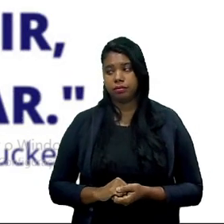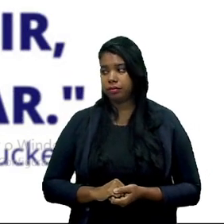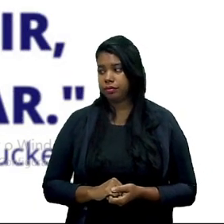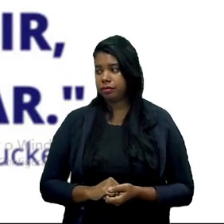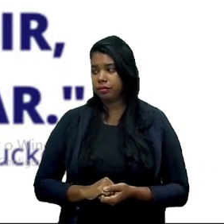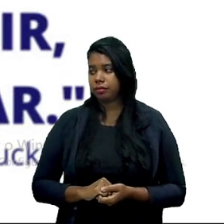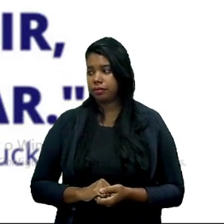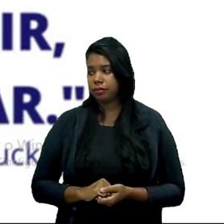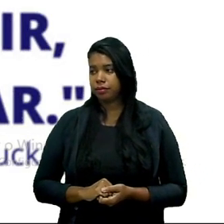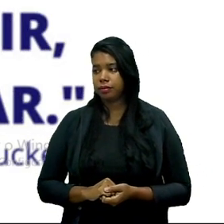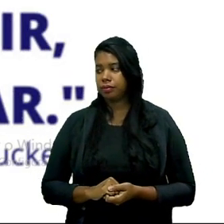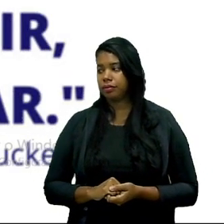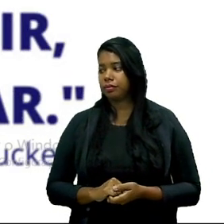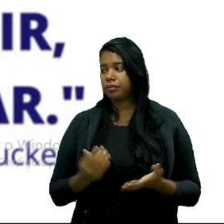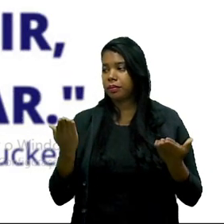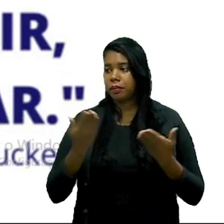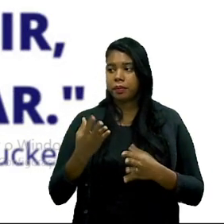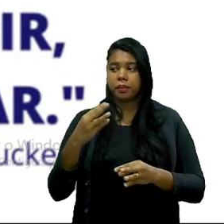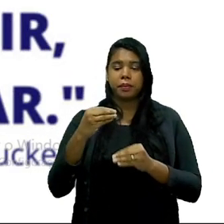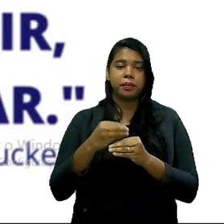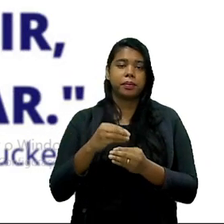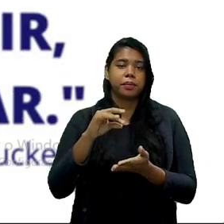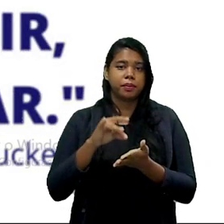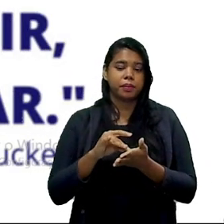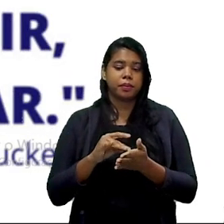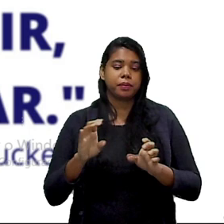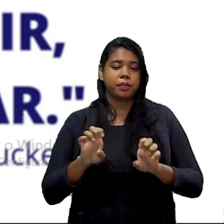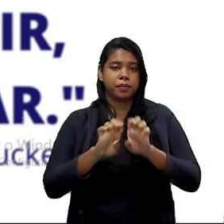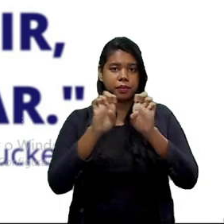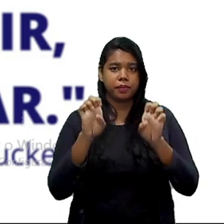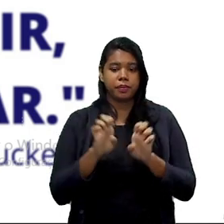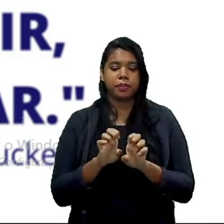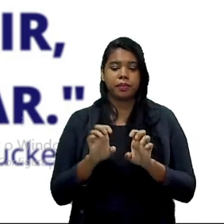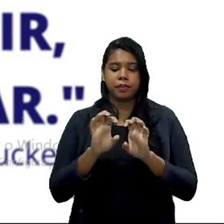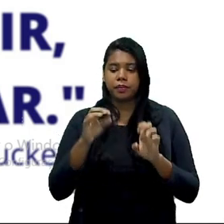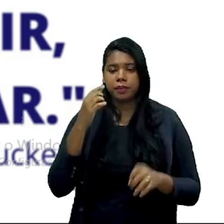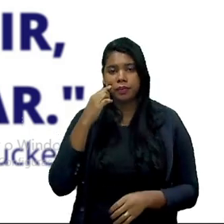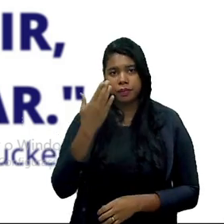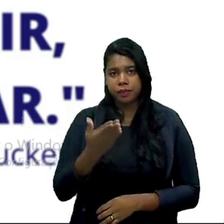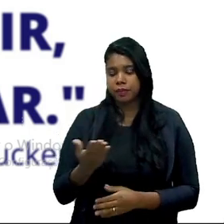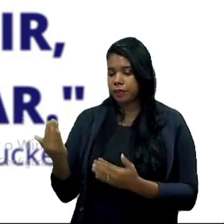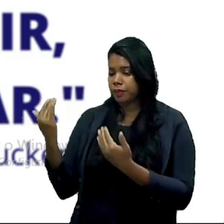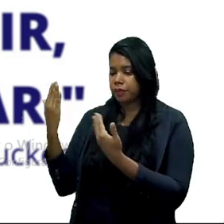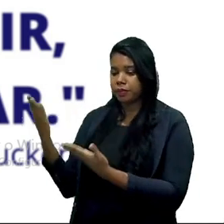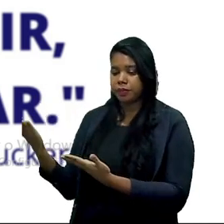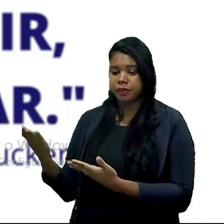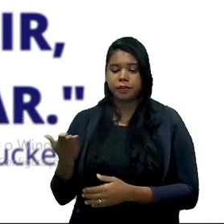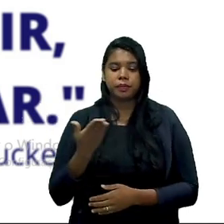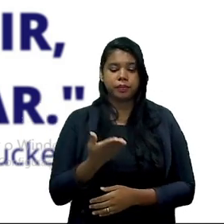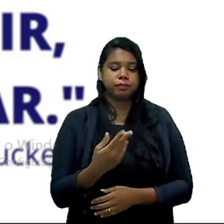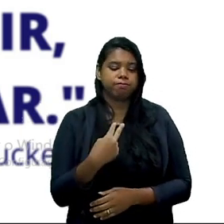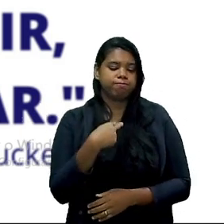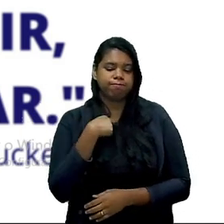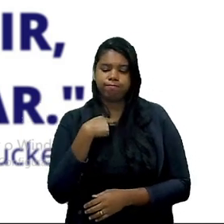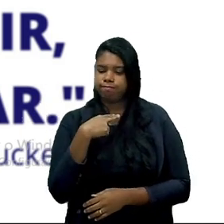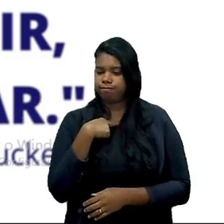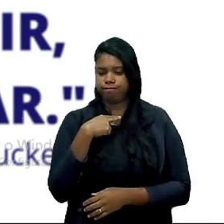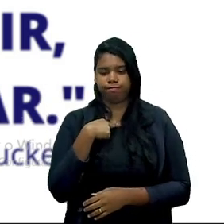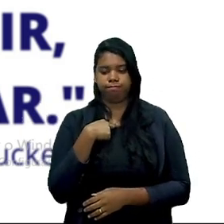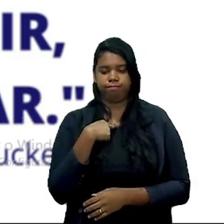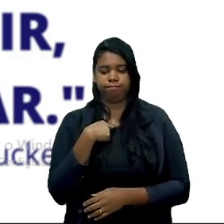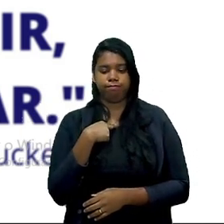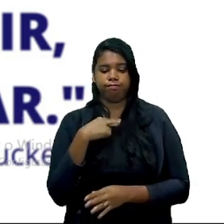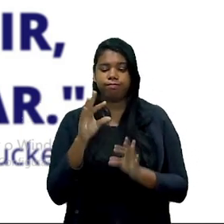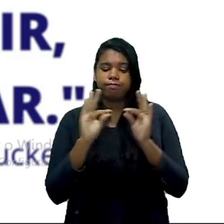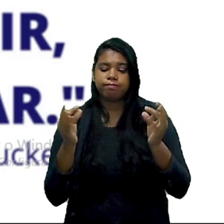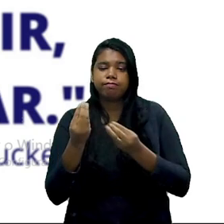Bom, agora tem essa questão, essa citação do Peter Drucker é muito interessante. Se você não pode medir, você não pode gerenciar.